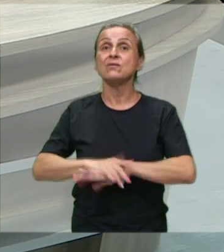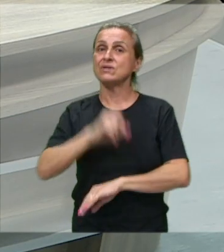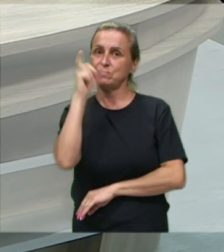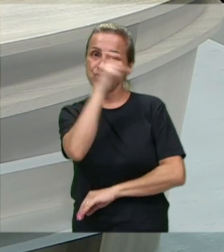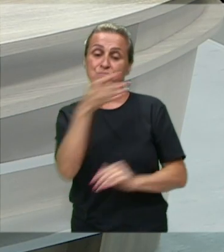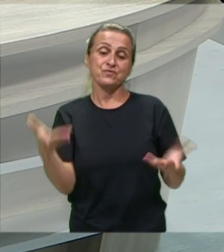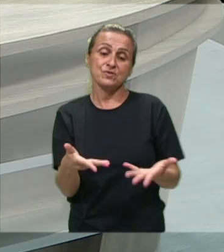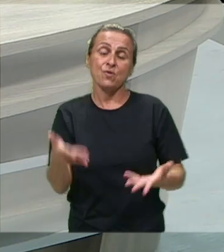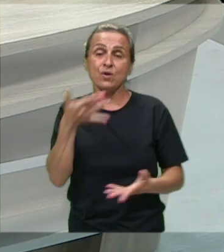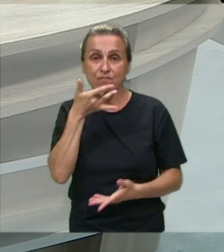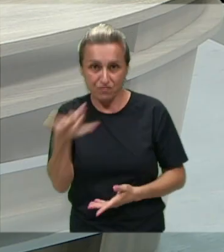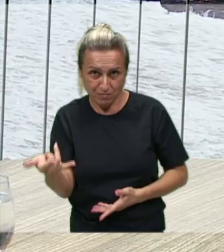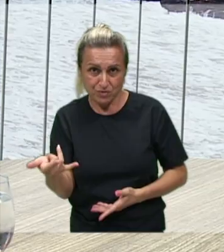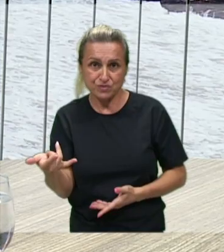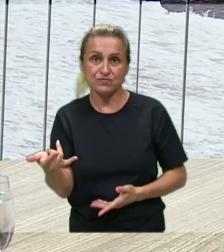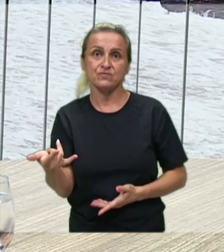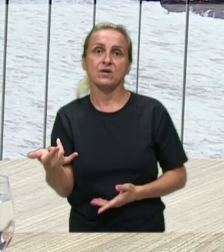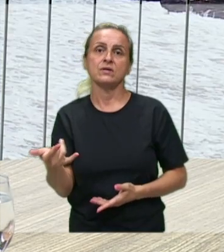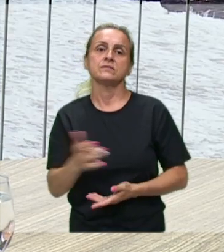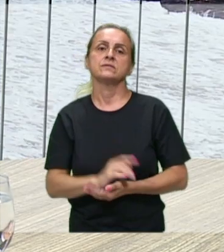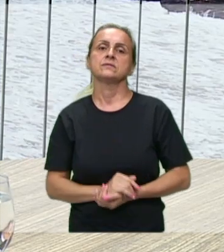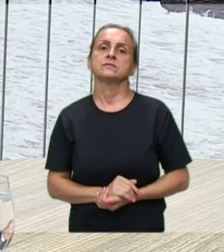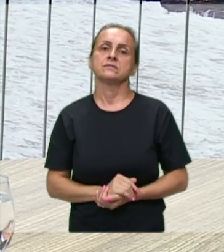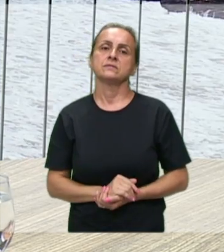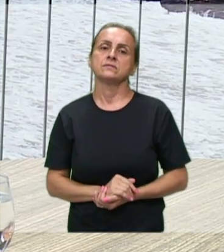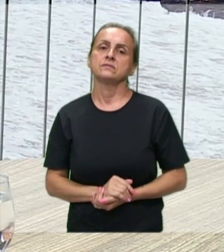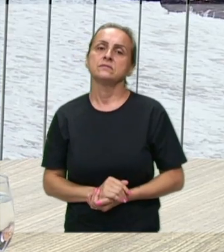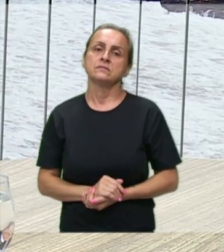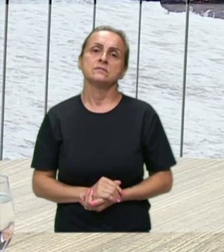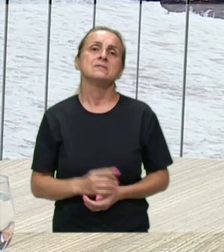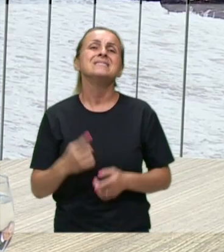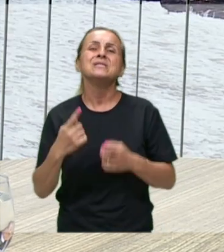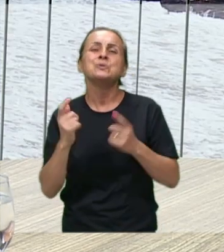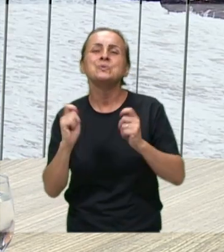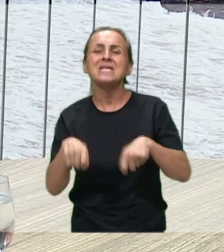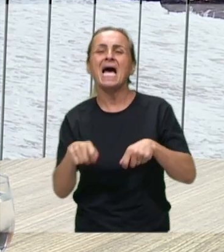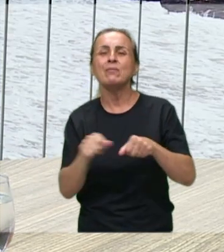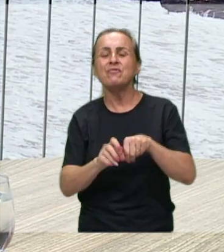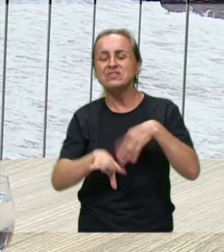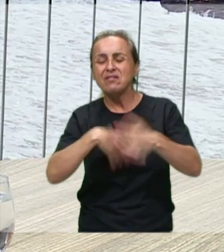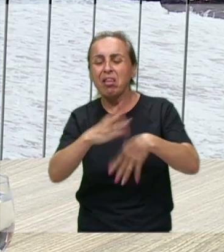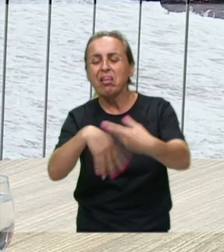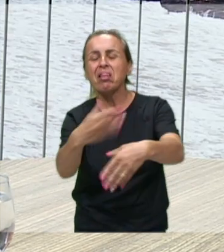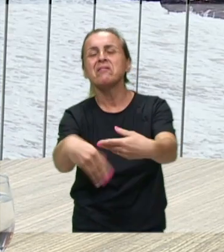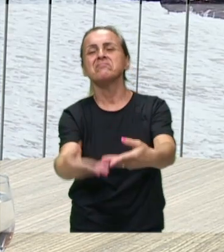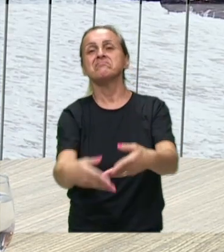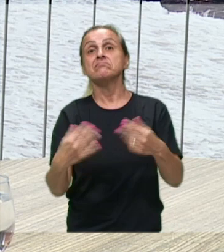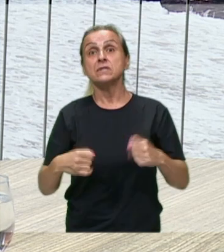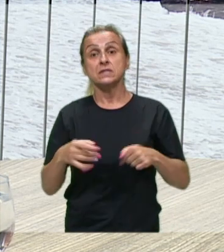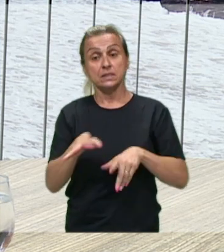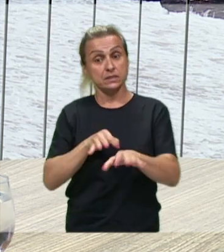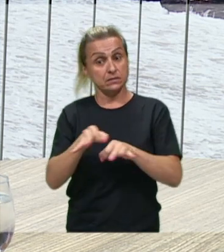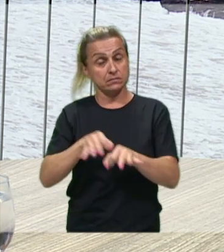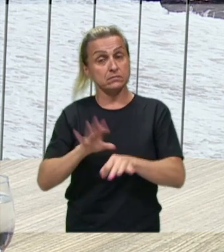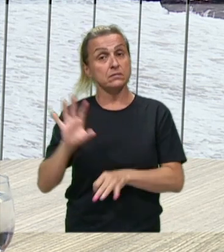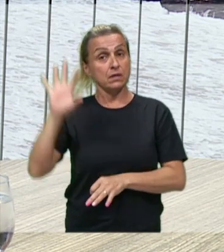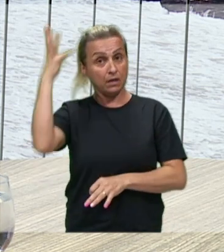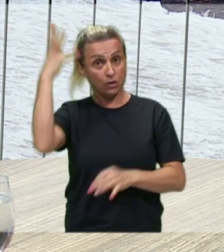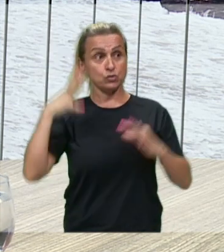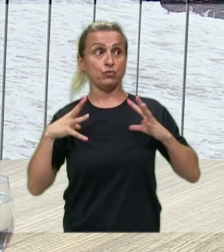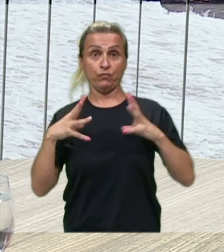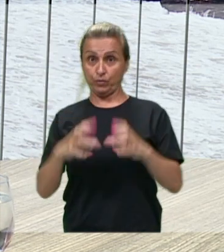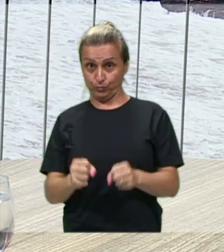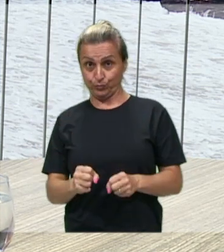fazer as coisas com a moda, tudo assim, a moda Bangu, a gente fala no português. E o que a gente quer hoje é resolver as coisas,